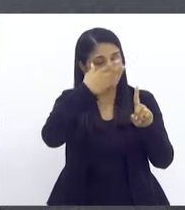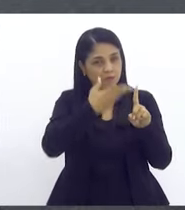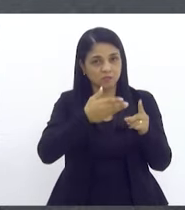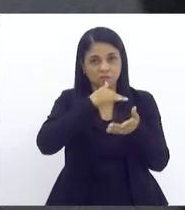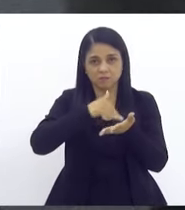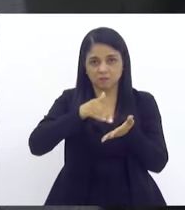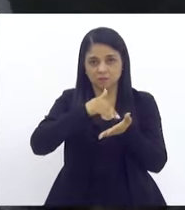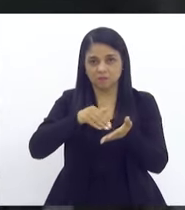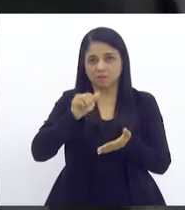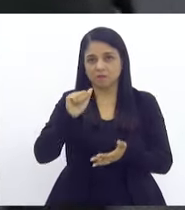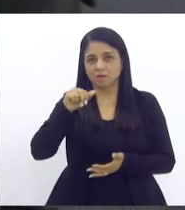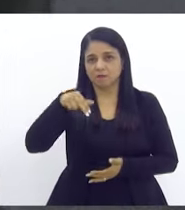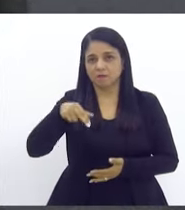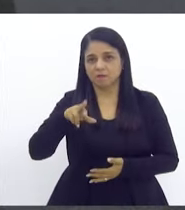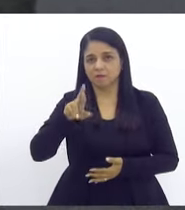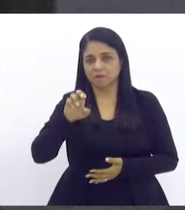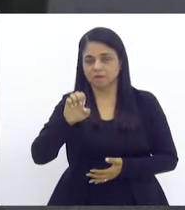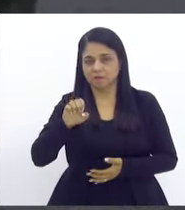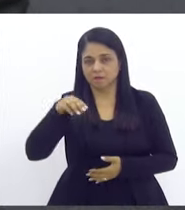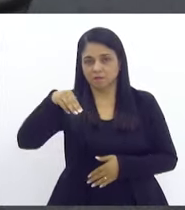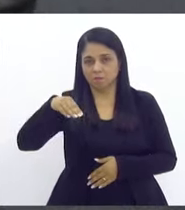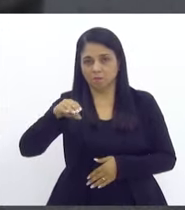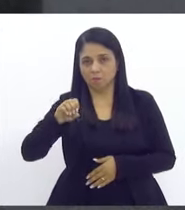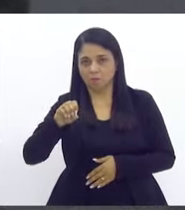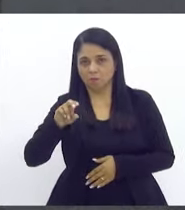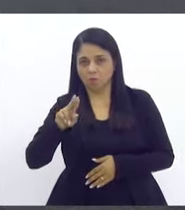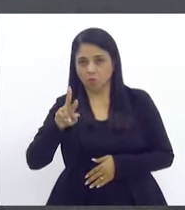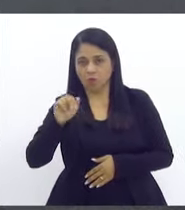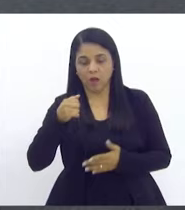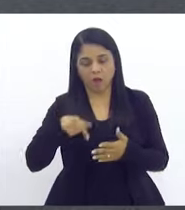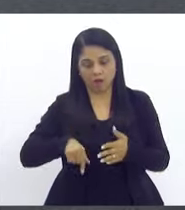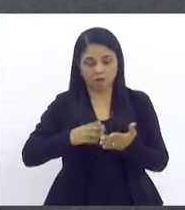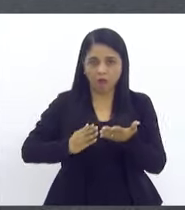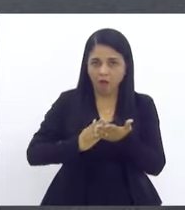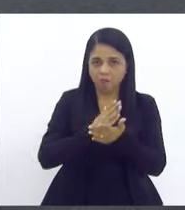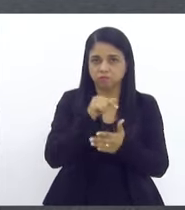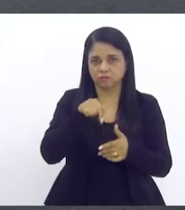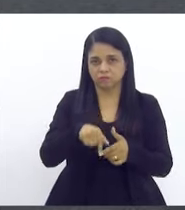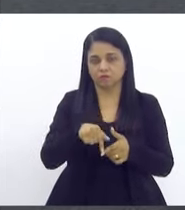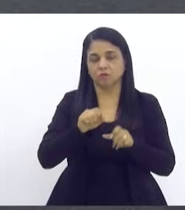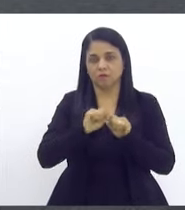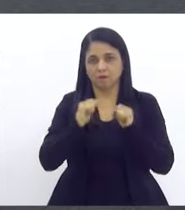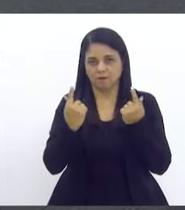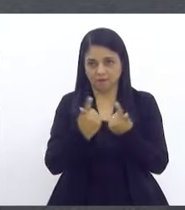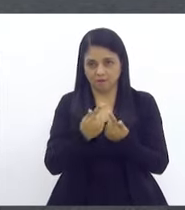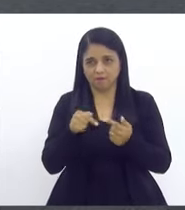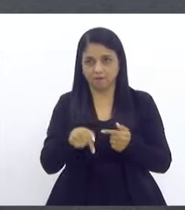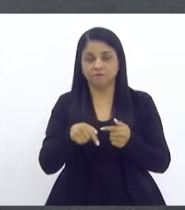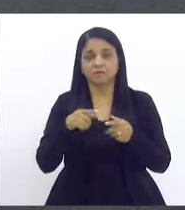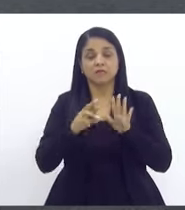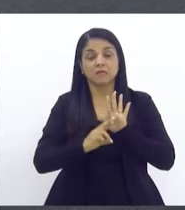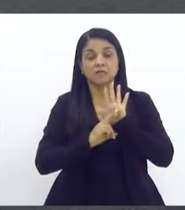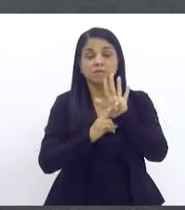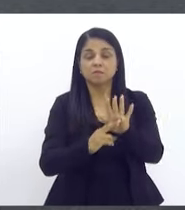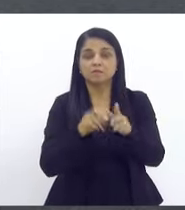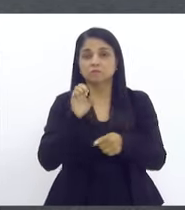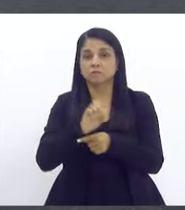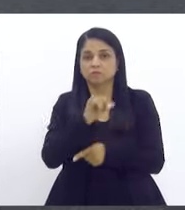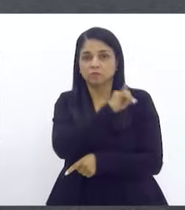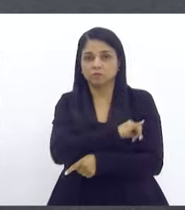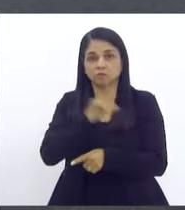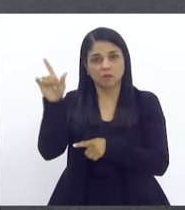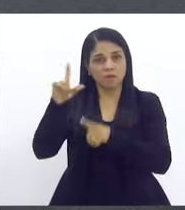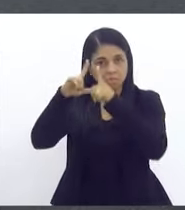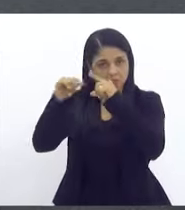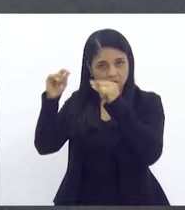secretário André Moura. E esta casa aprovou, e ele representa o Estado do Rio de Janeiro em Brasília e